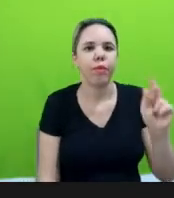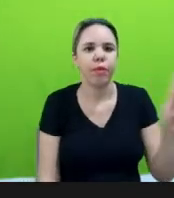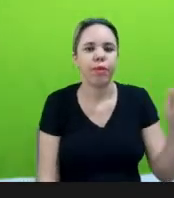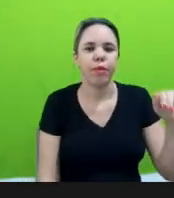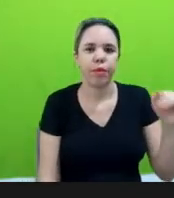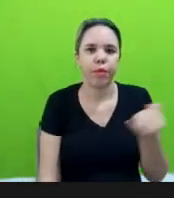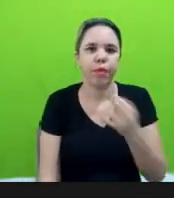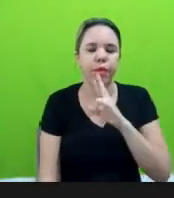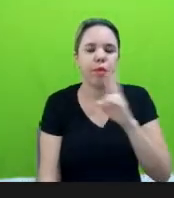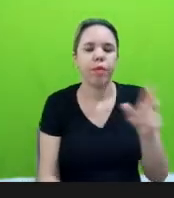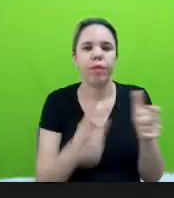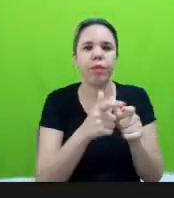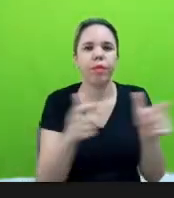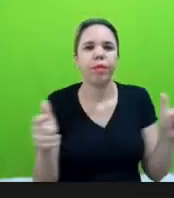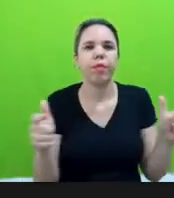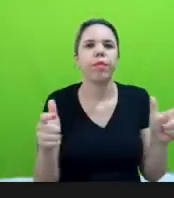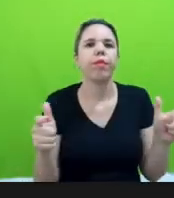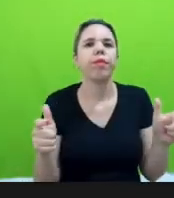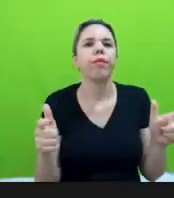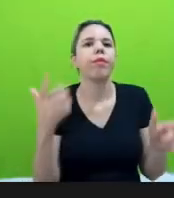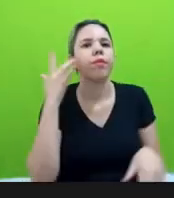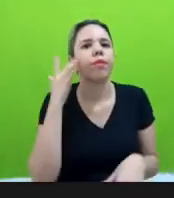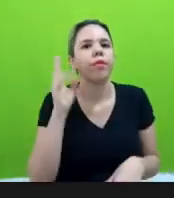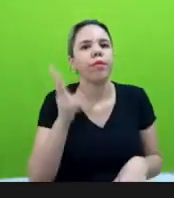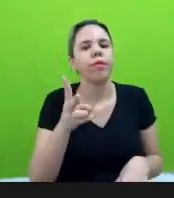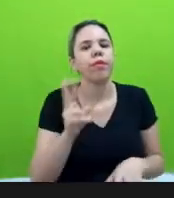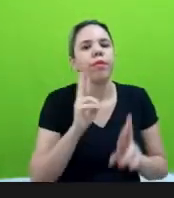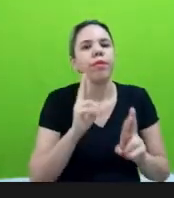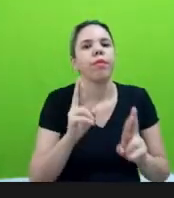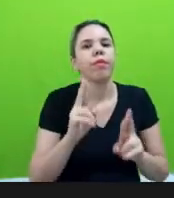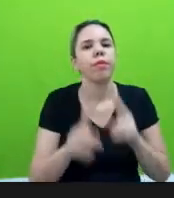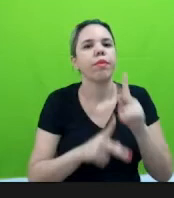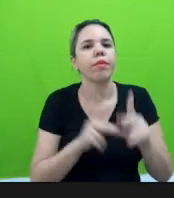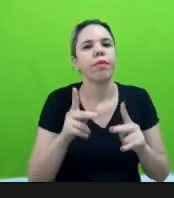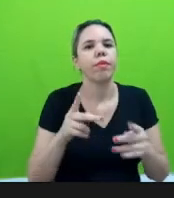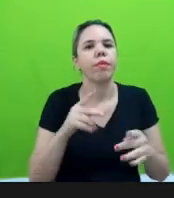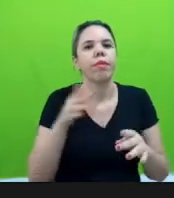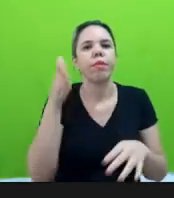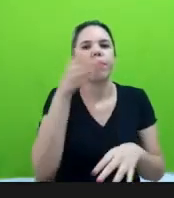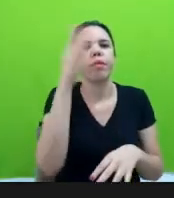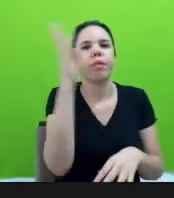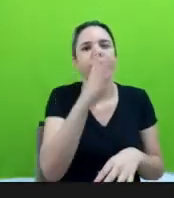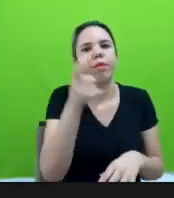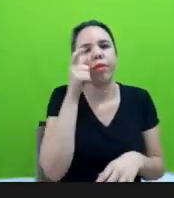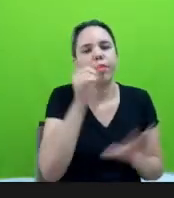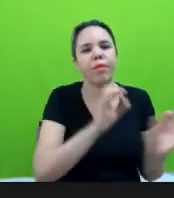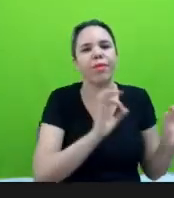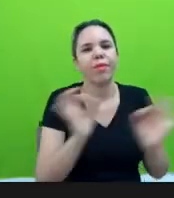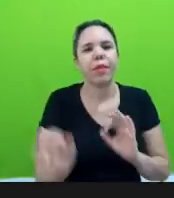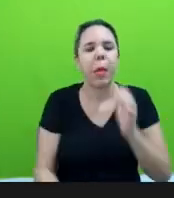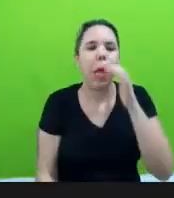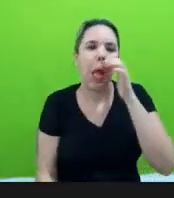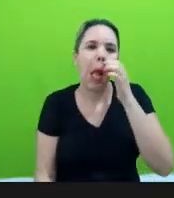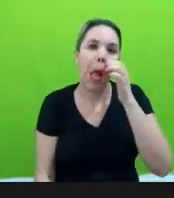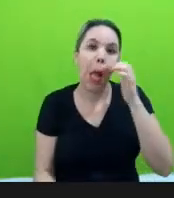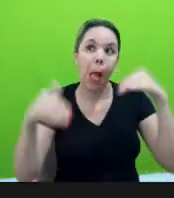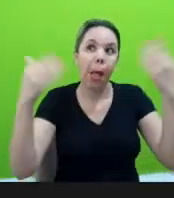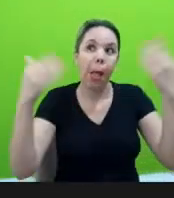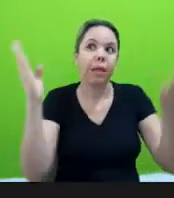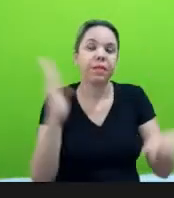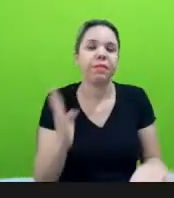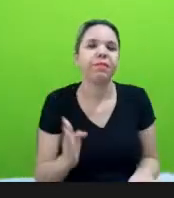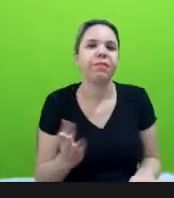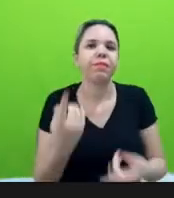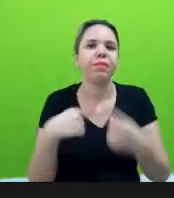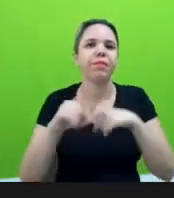ampliar um pouquinho. Eu acho que eu sempre tenho a esperança de que tem gente de tudo quanto é lugar do Brasil vendo a gente, e até de fora, né? O sucesso de audiência